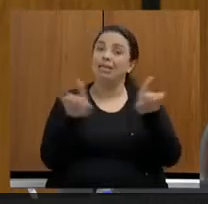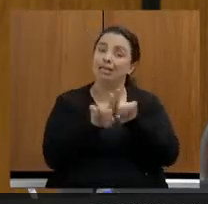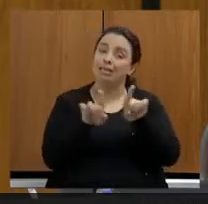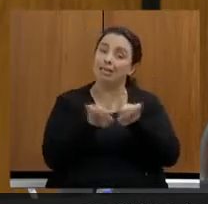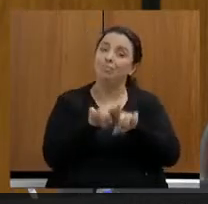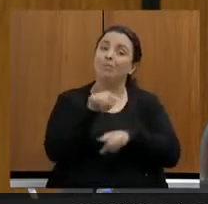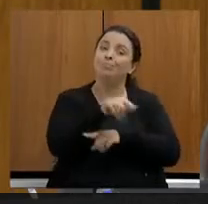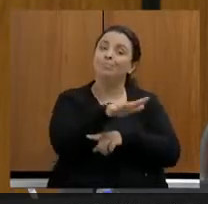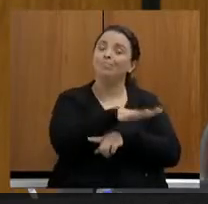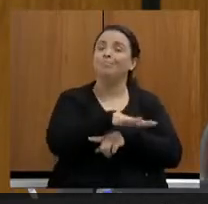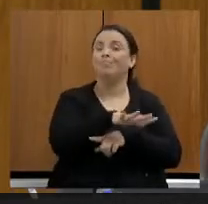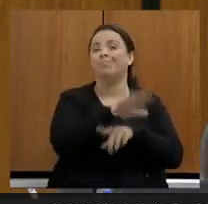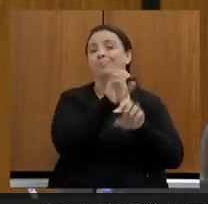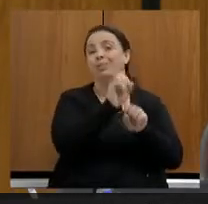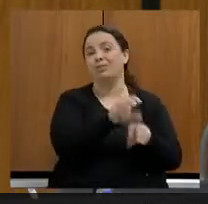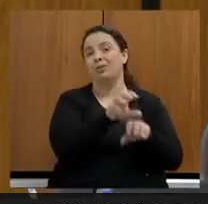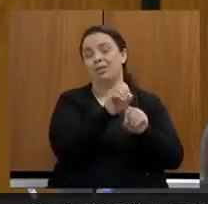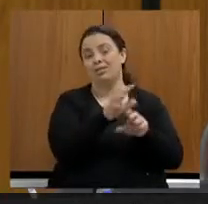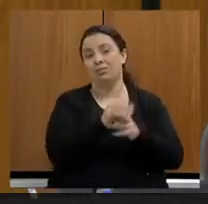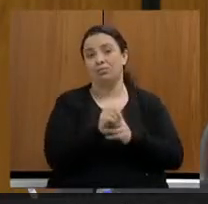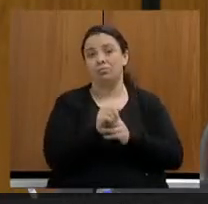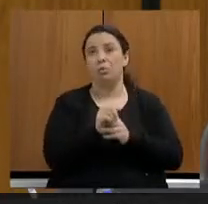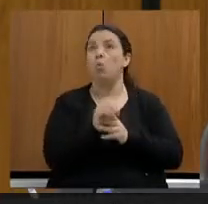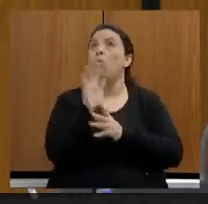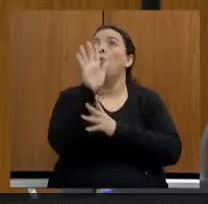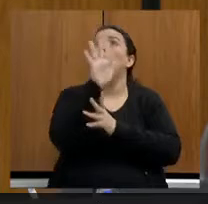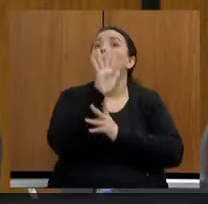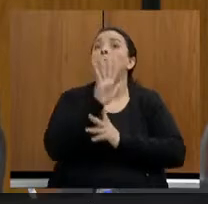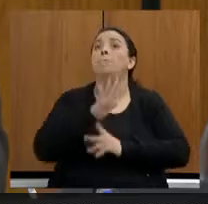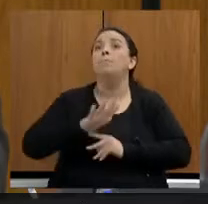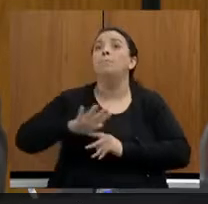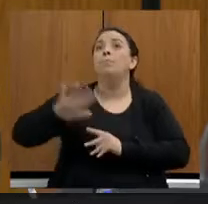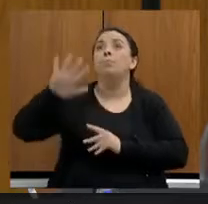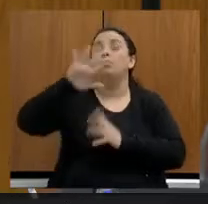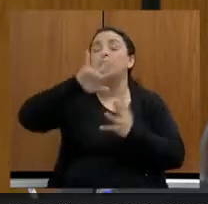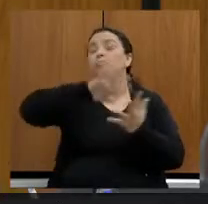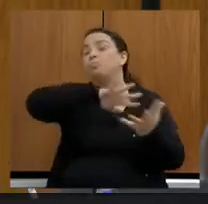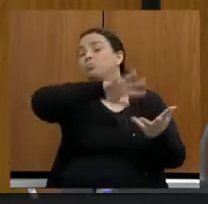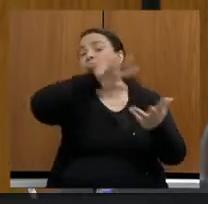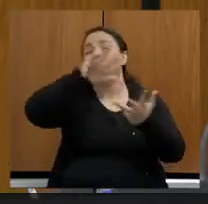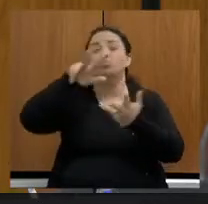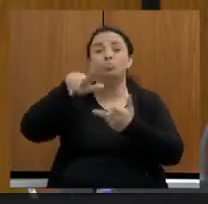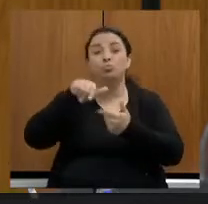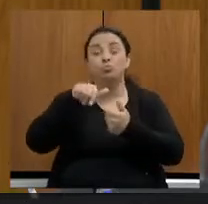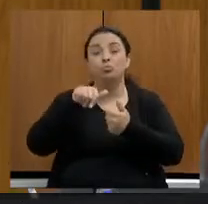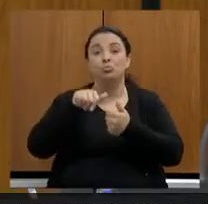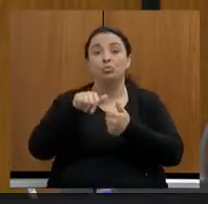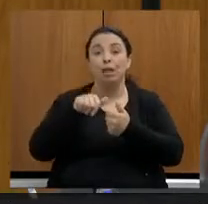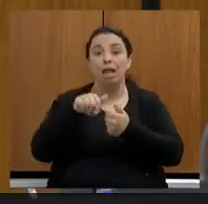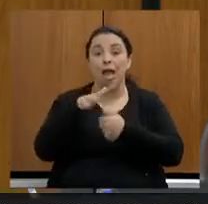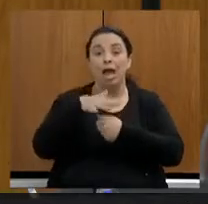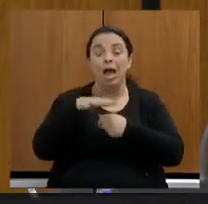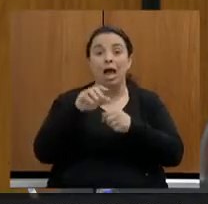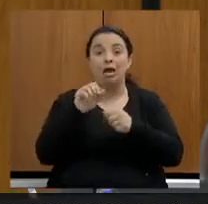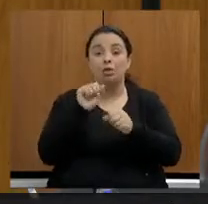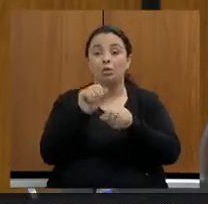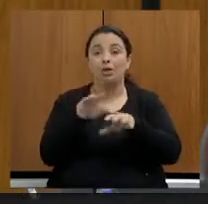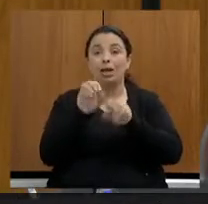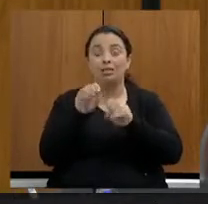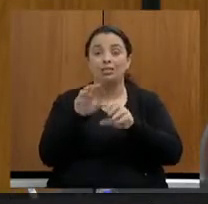Júlia Ann a educação do mundo todo está atônita a o povo